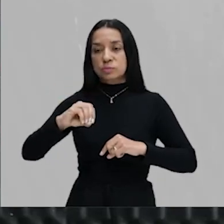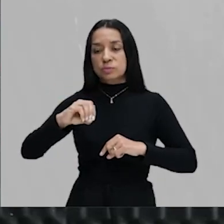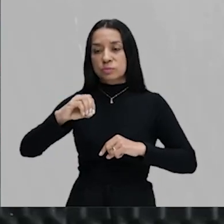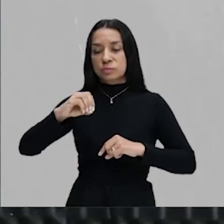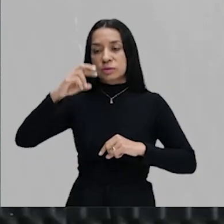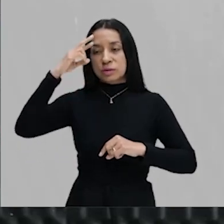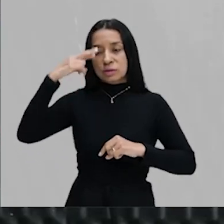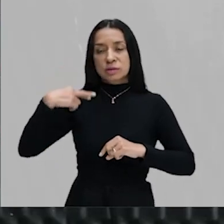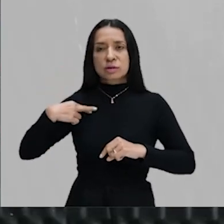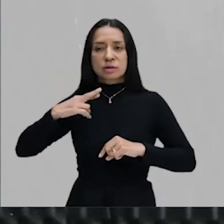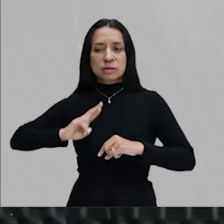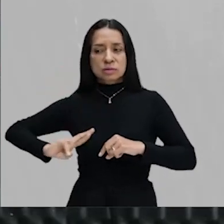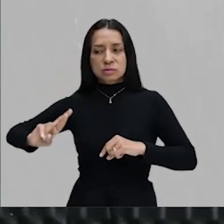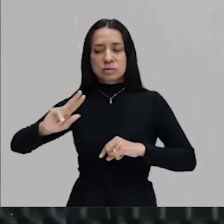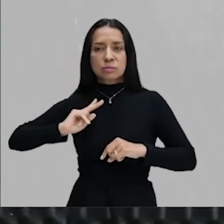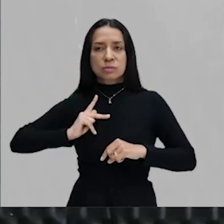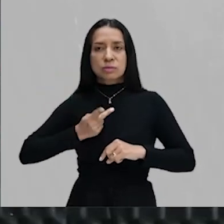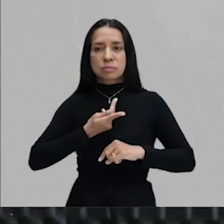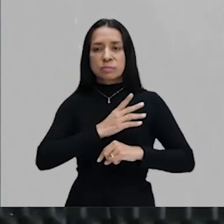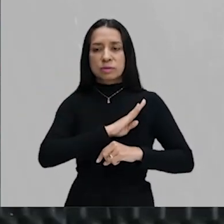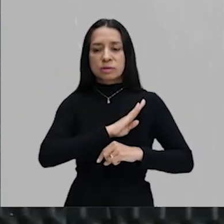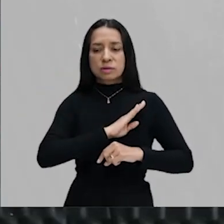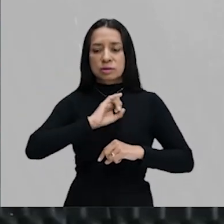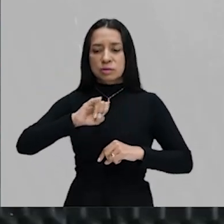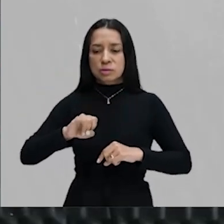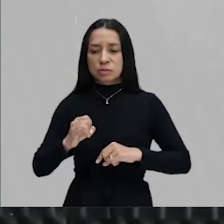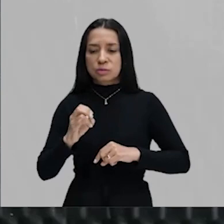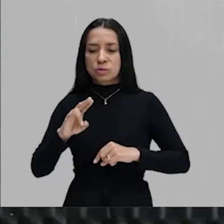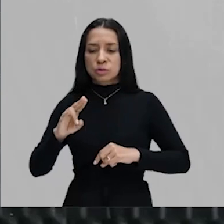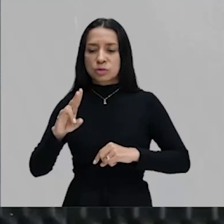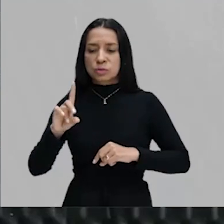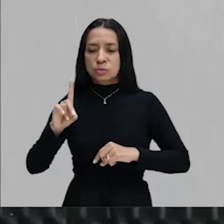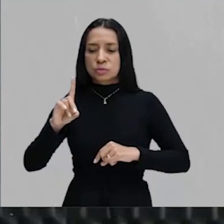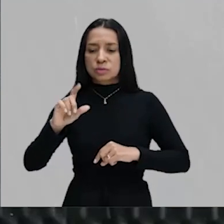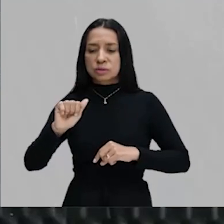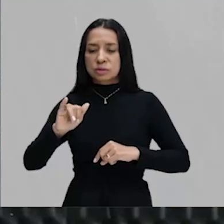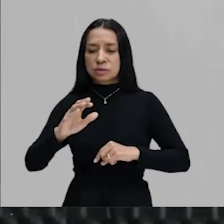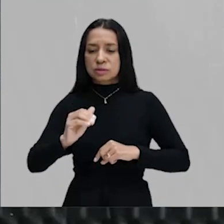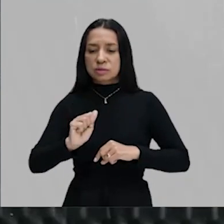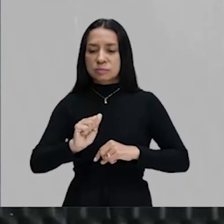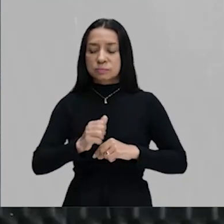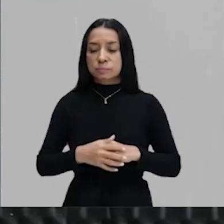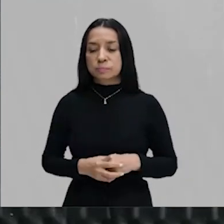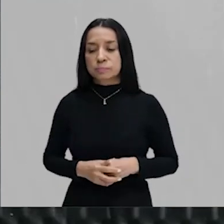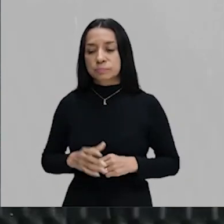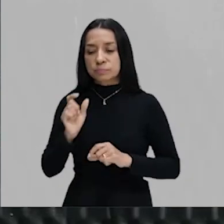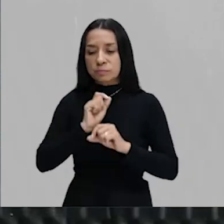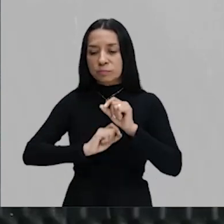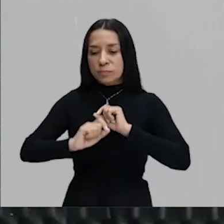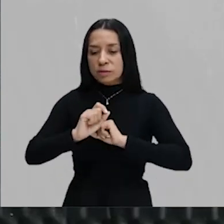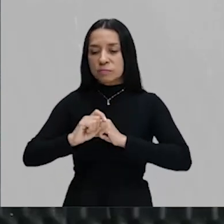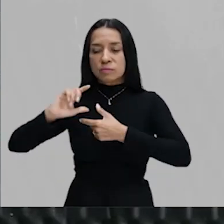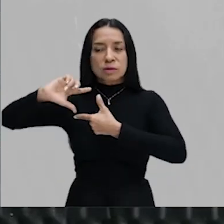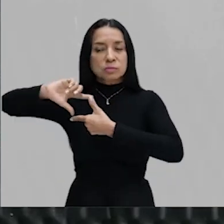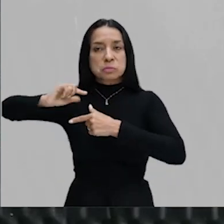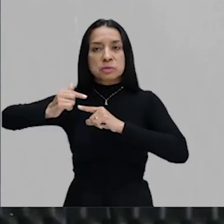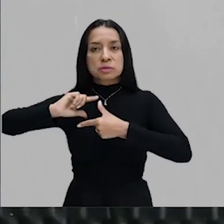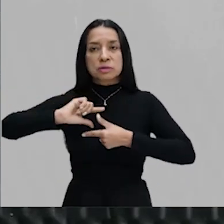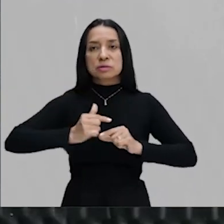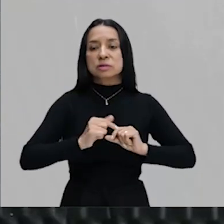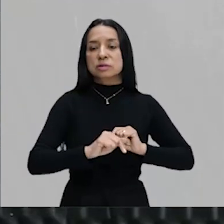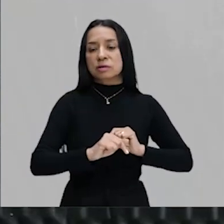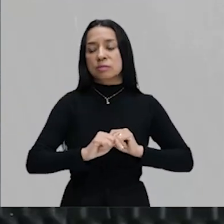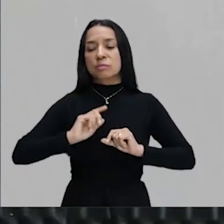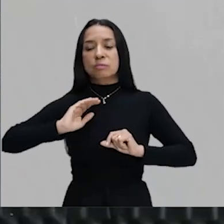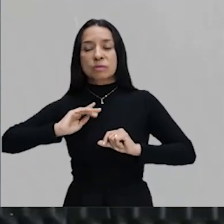presente no Brasil, é o monoteísmo, né? O monoteísmo cristão acaba sendo um monoteísmo que vem de uma tradição ali hebraica